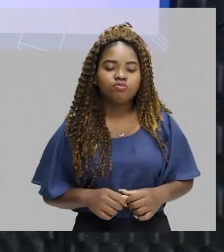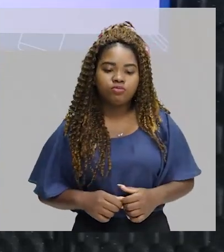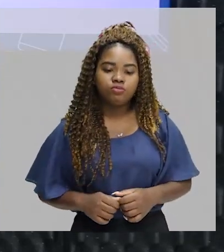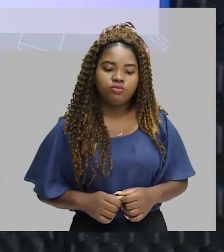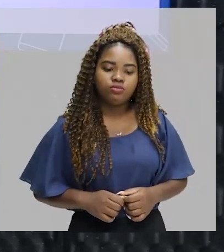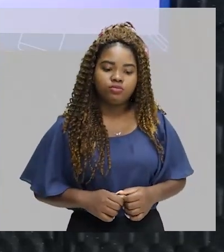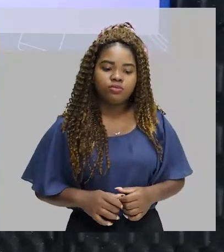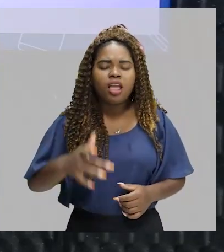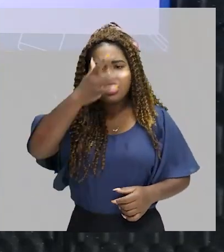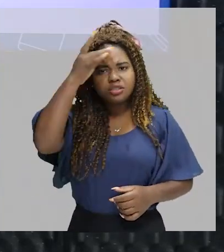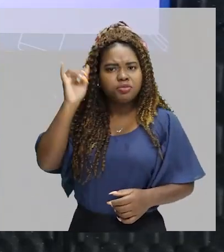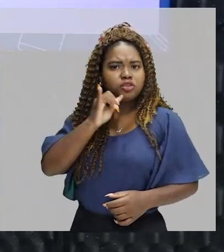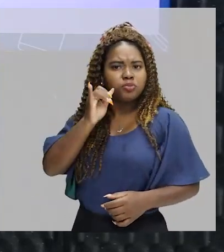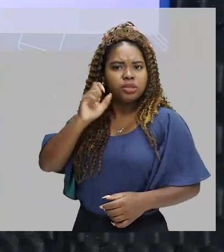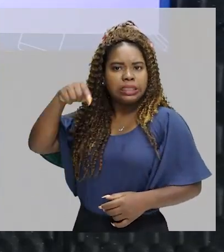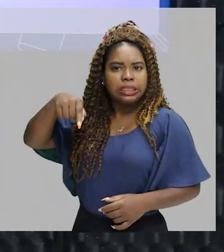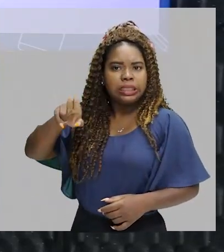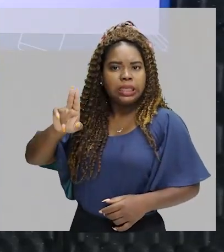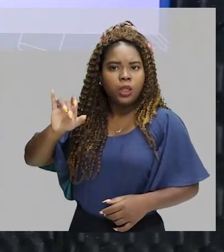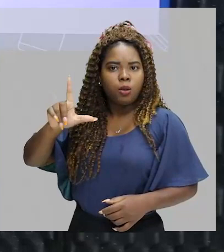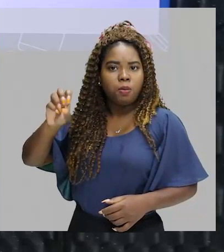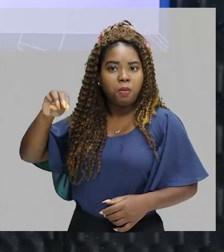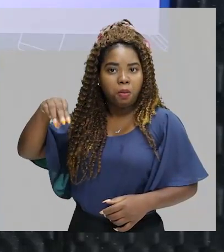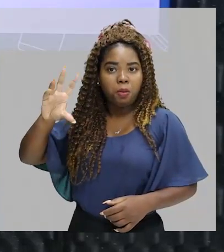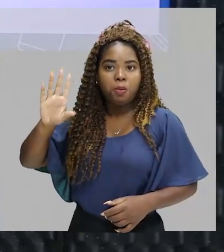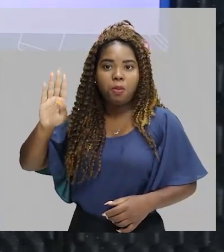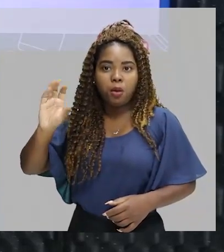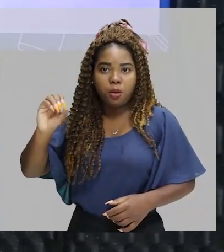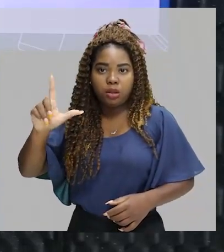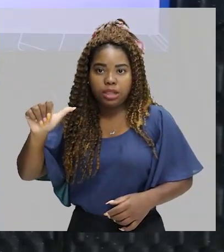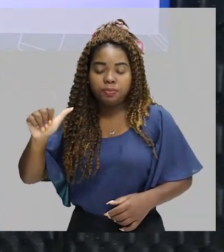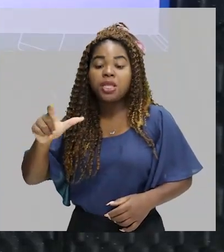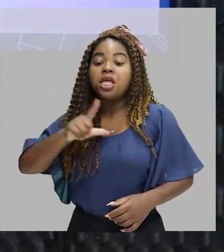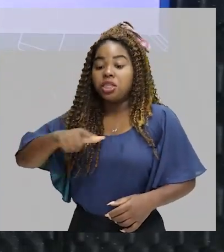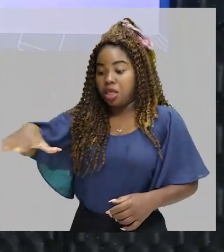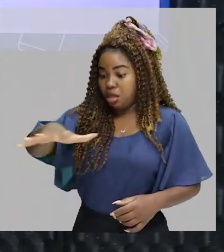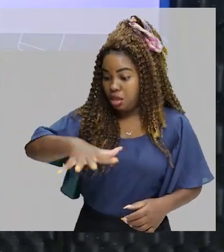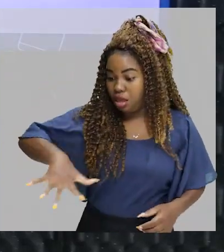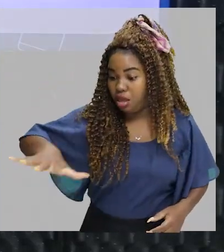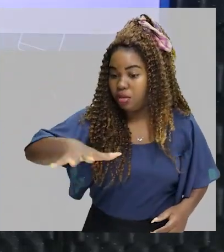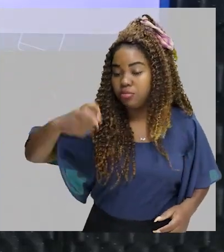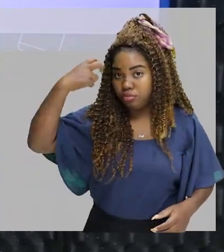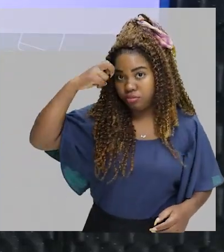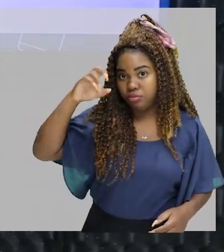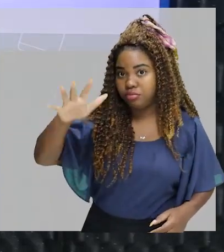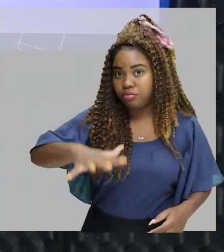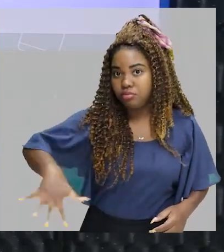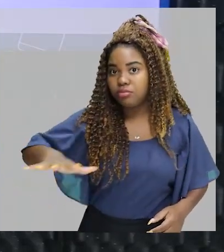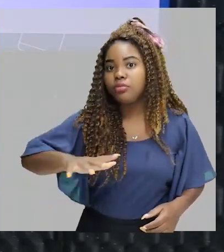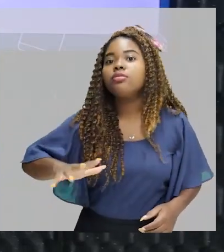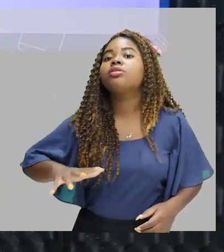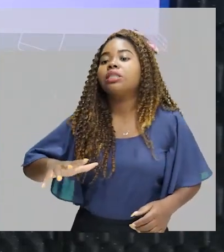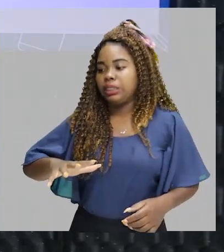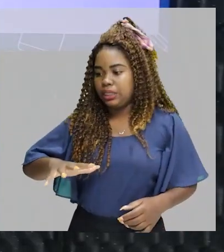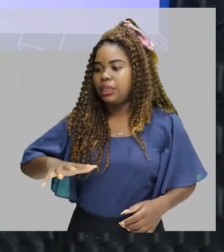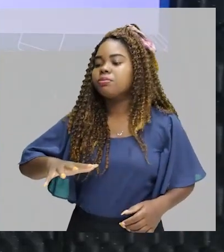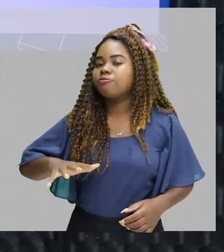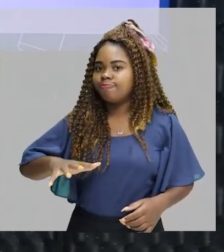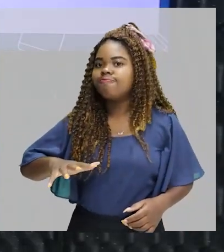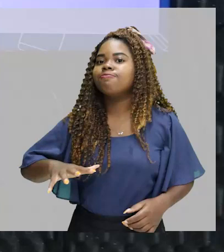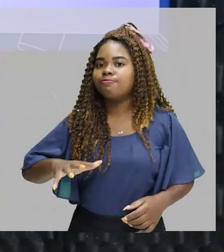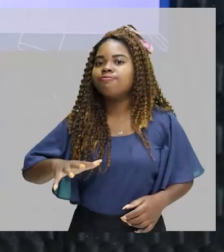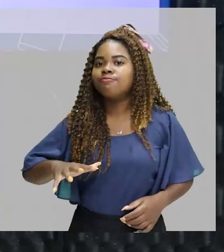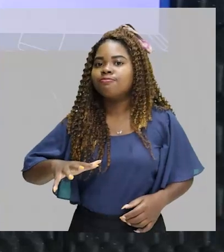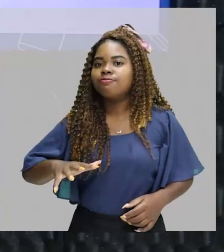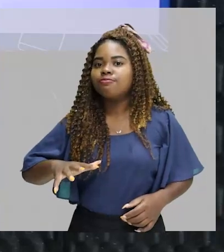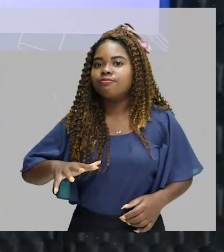que são quilombolas, por exemplo, elas têm na terra ou no território grande parte também da sua identidade. Por